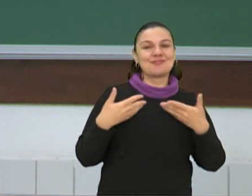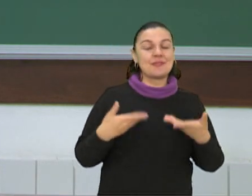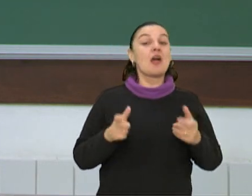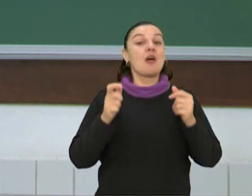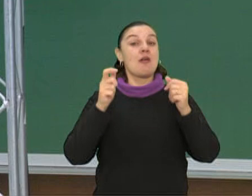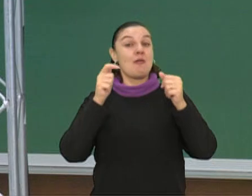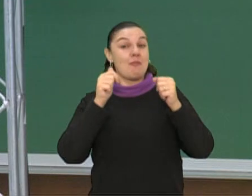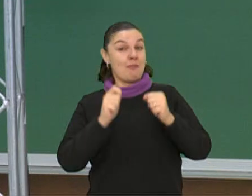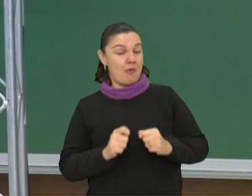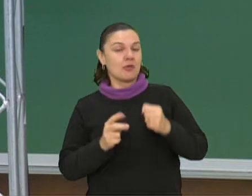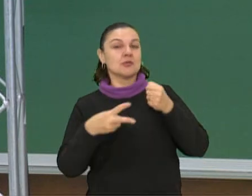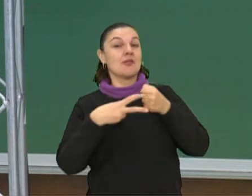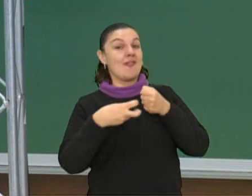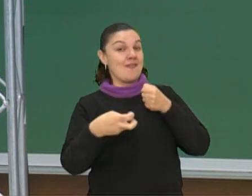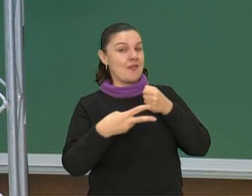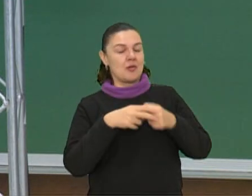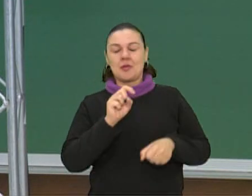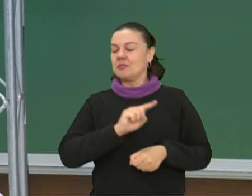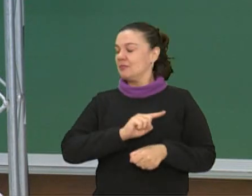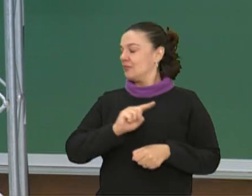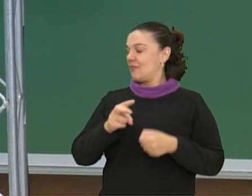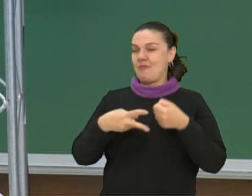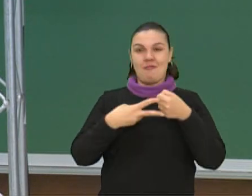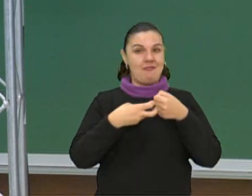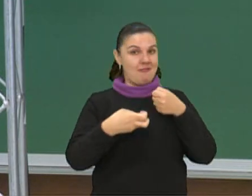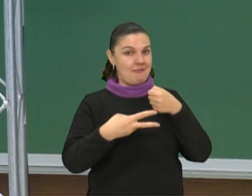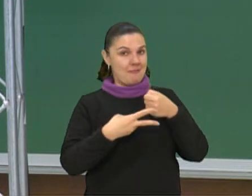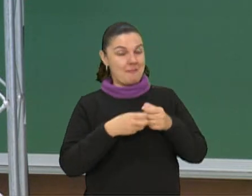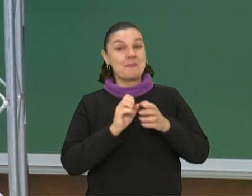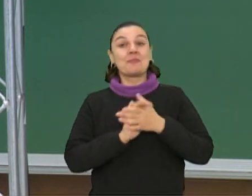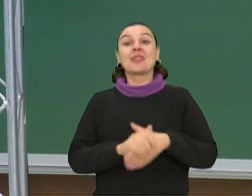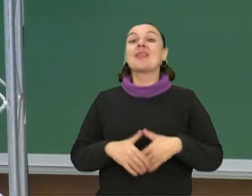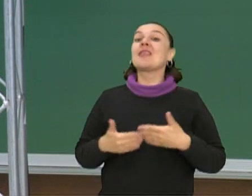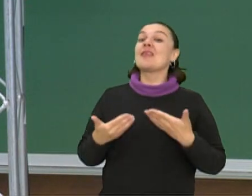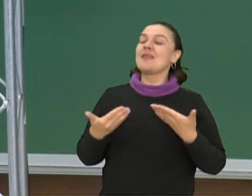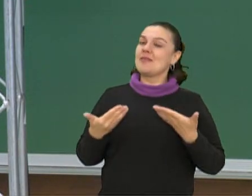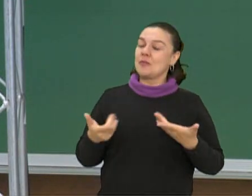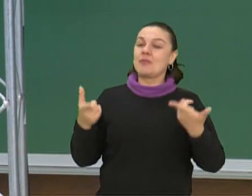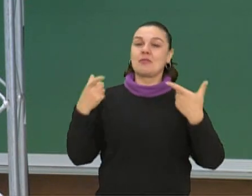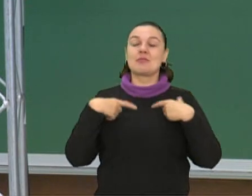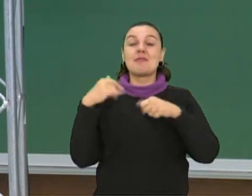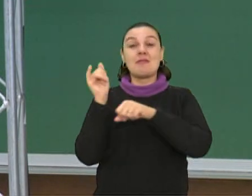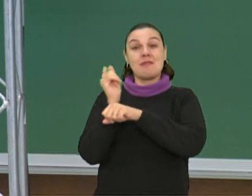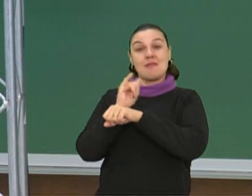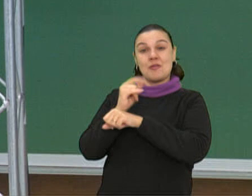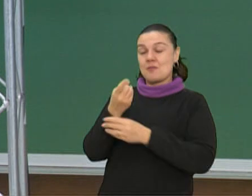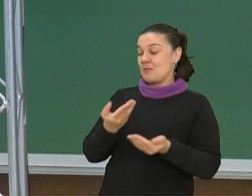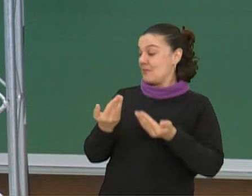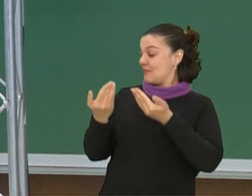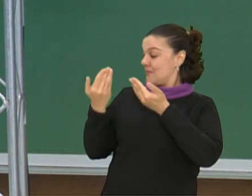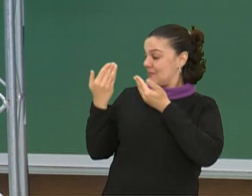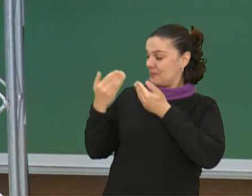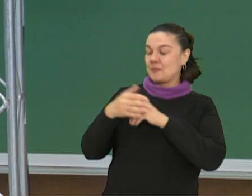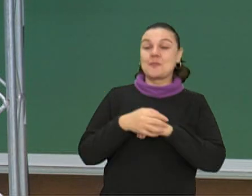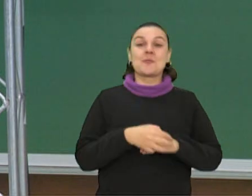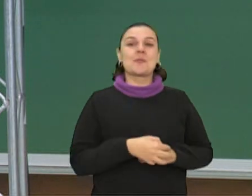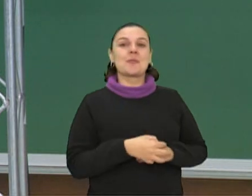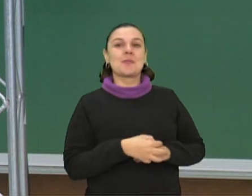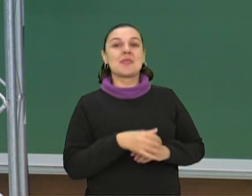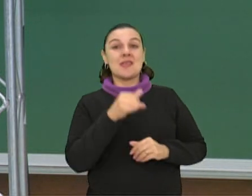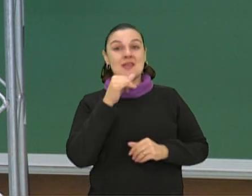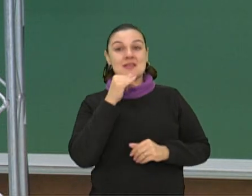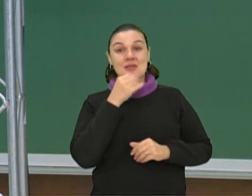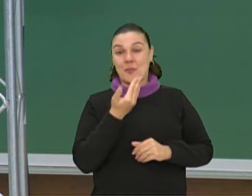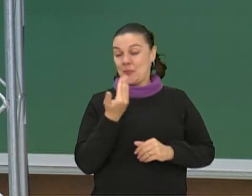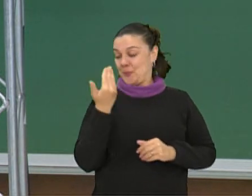a linguagem verbal e não verbal e utilizar também de imagens, como vocês podem ver nesse exemplo que eu